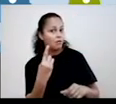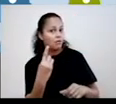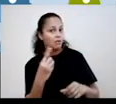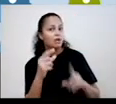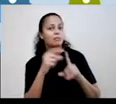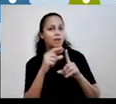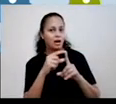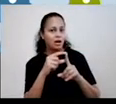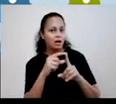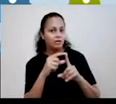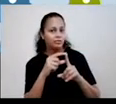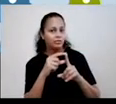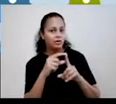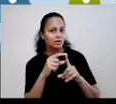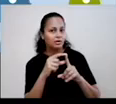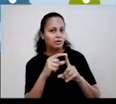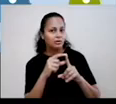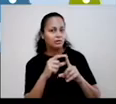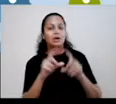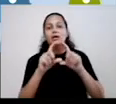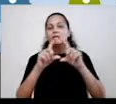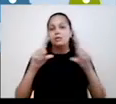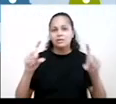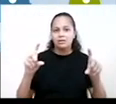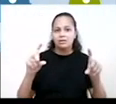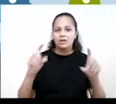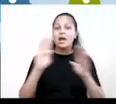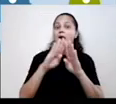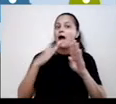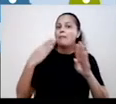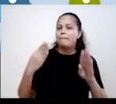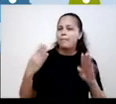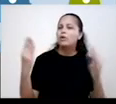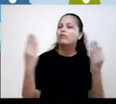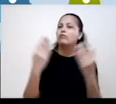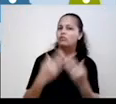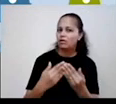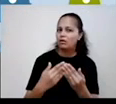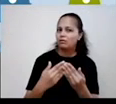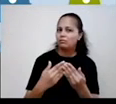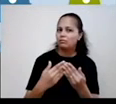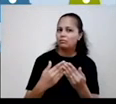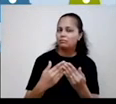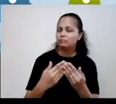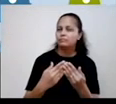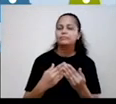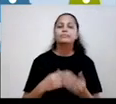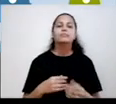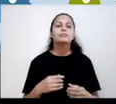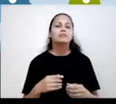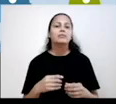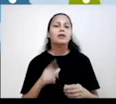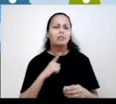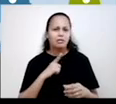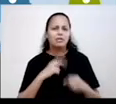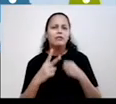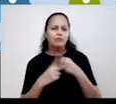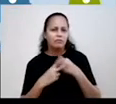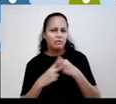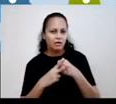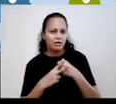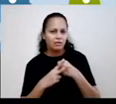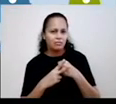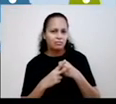porta está fechada, eu tenho uma frase, eu tenho uma oração aí, até com verbo, mas bem construída. E também